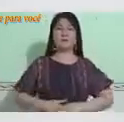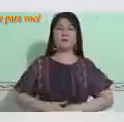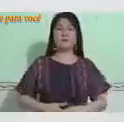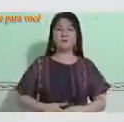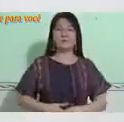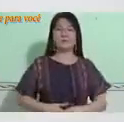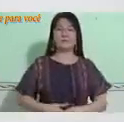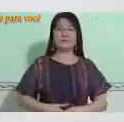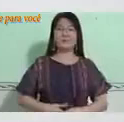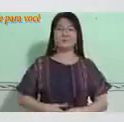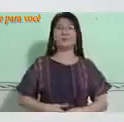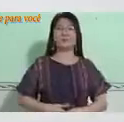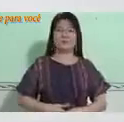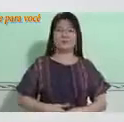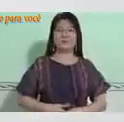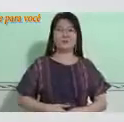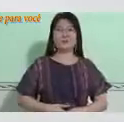oral.